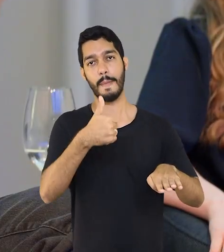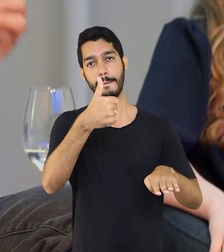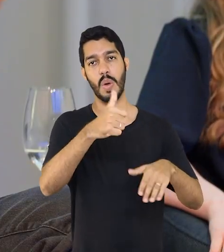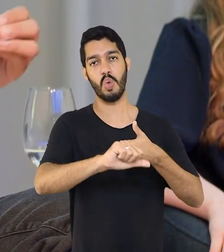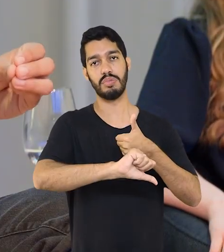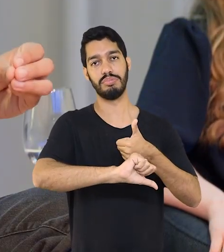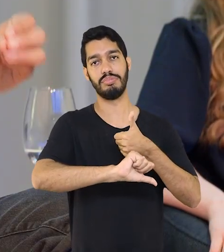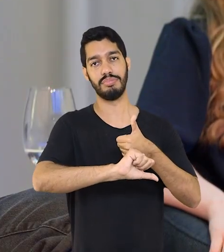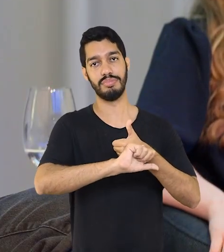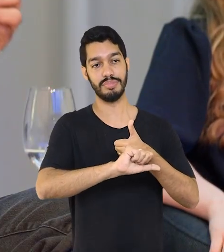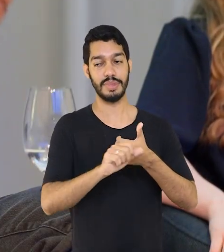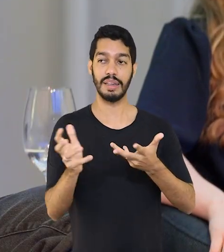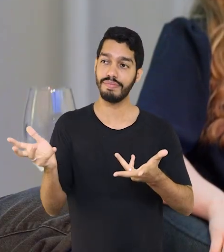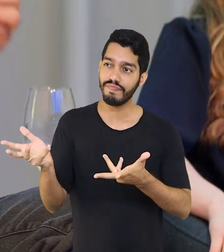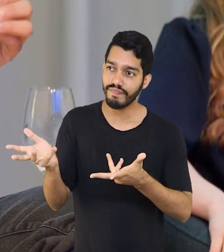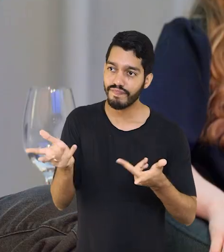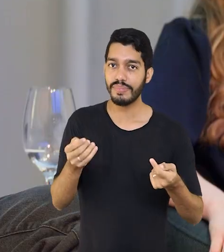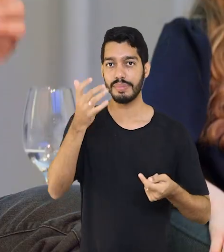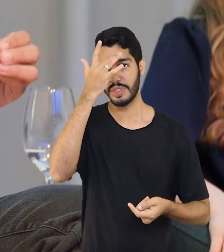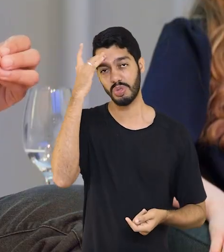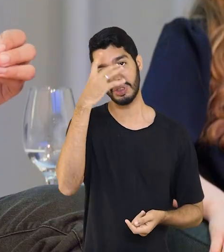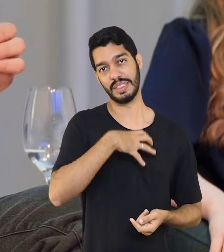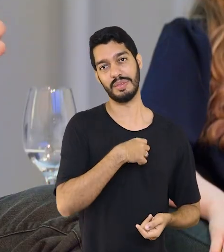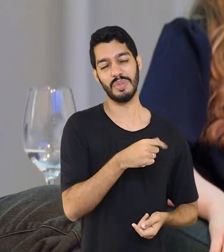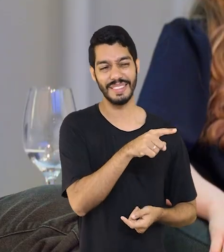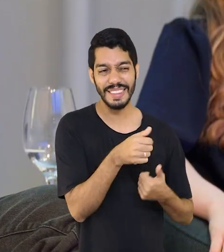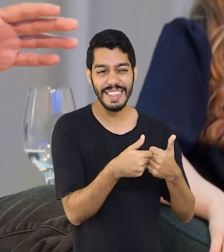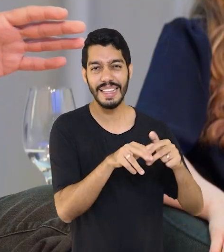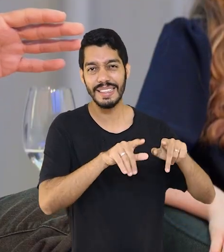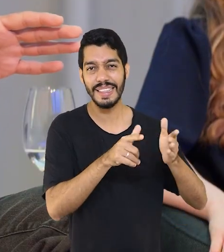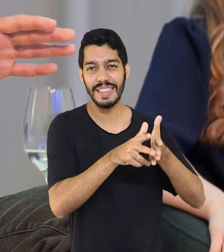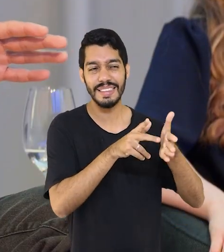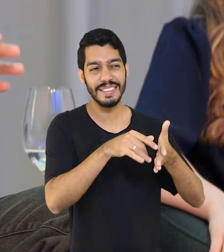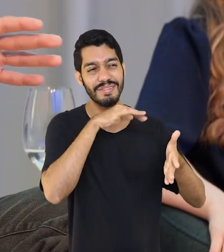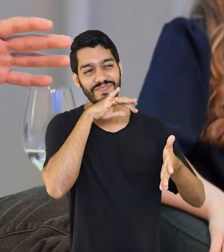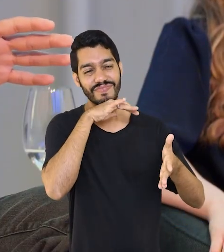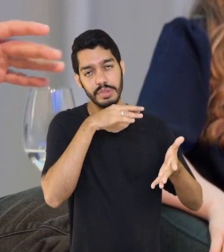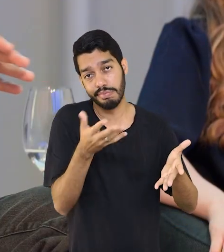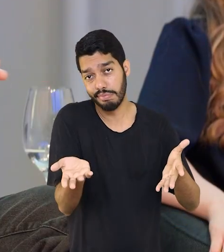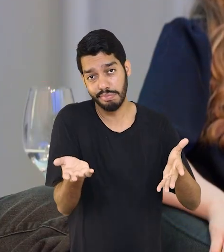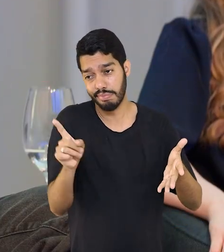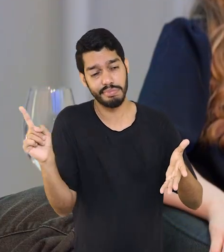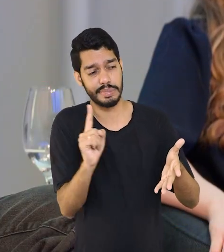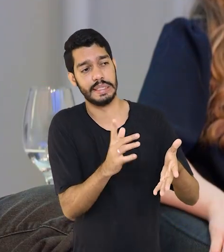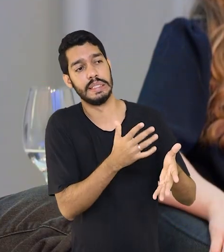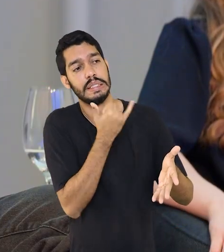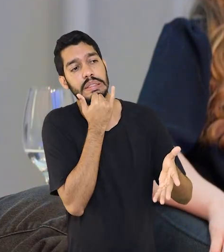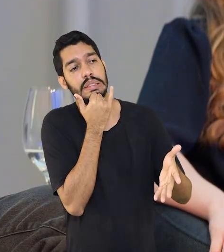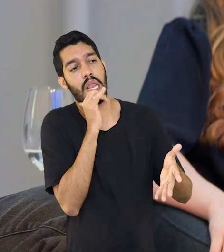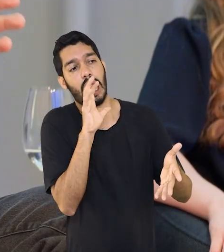tem que ser de qualidade para atrair esses usuários. Se a gente não for por esse caminho, a gente